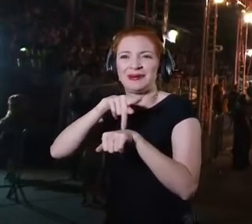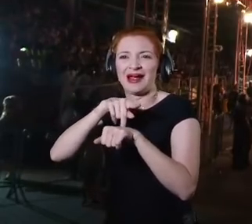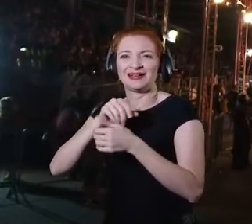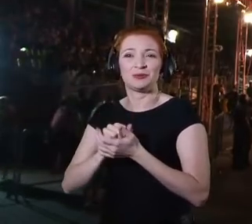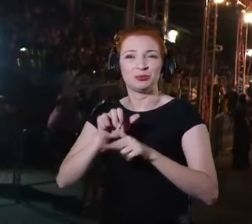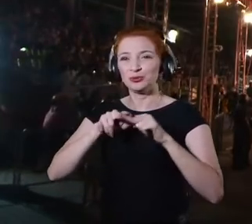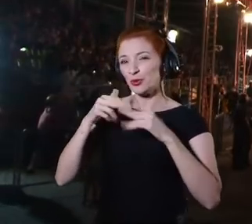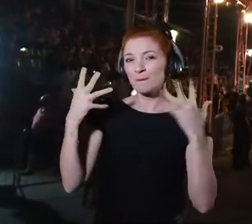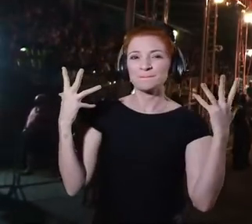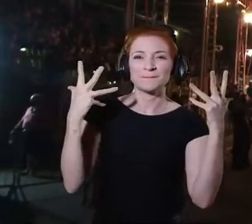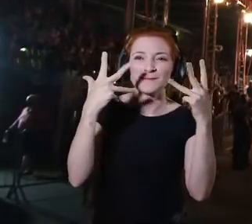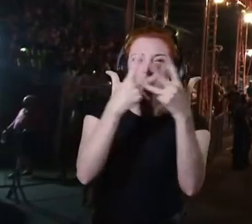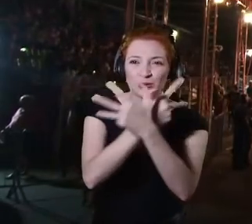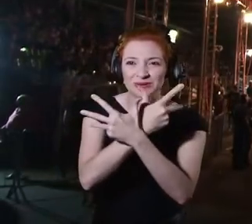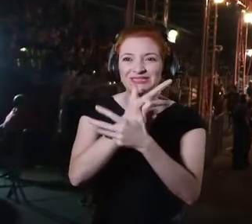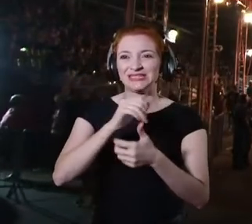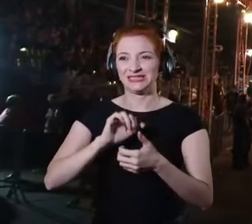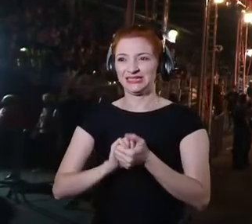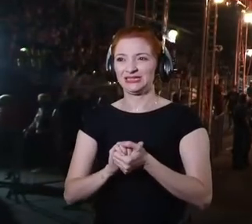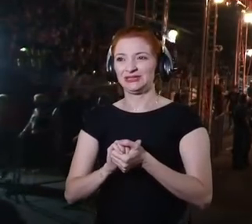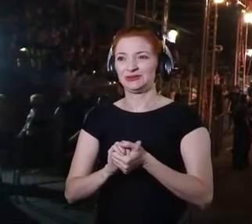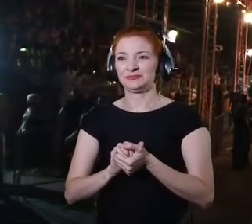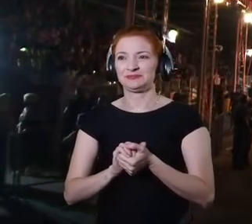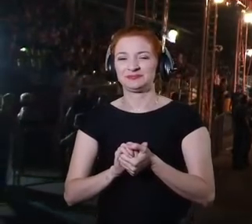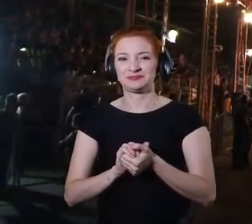Muito bonito essa